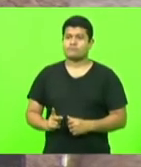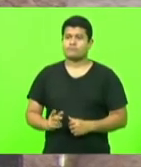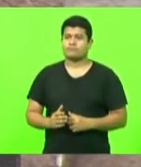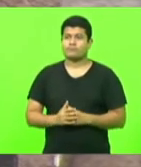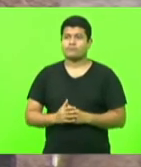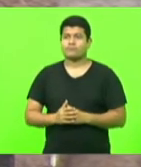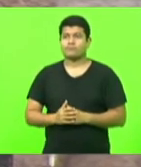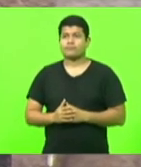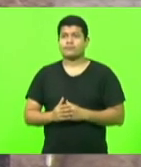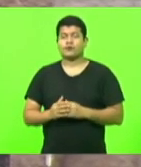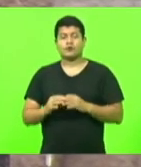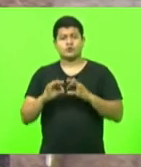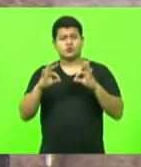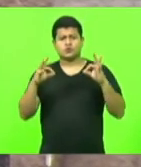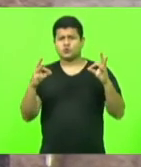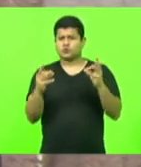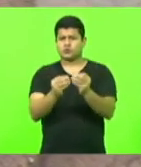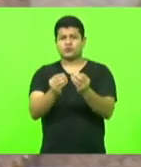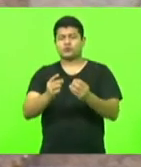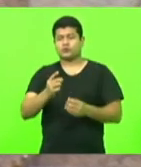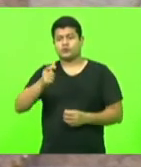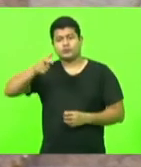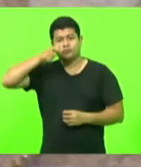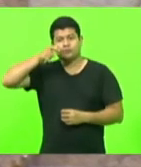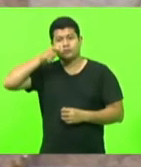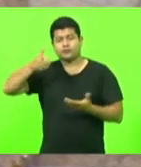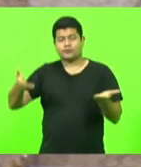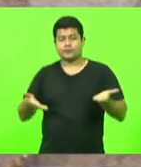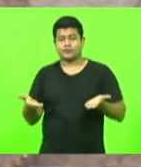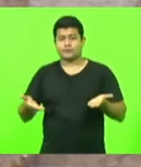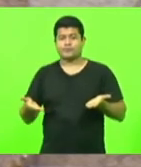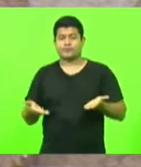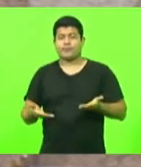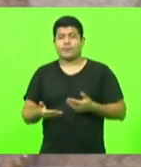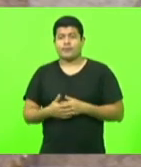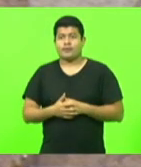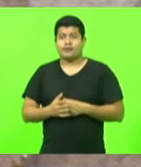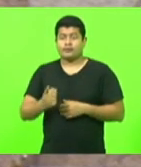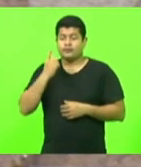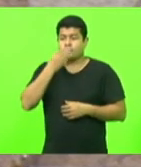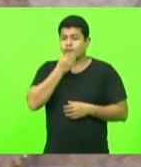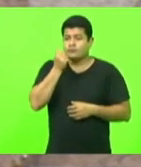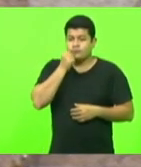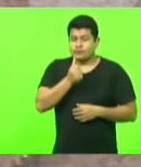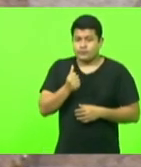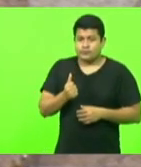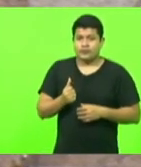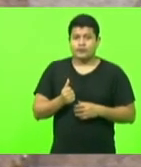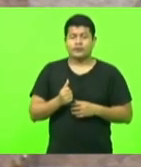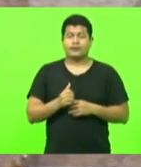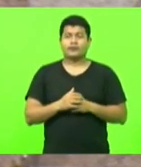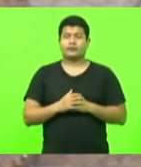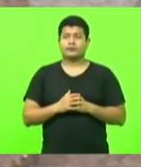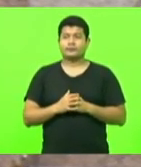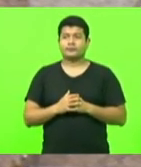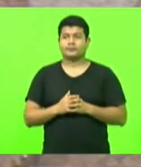as pessoas que nos acompanham, senhores deputados, senhoras deputadas,